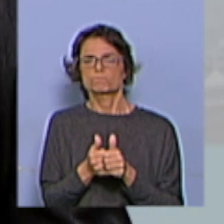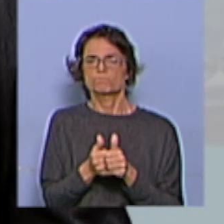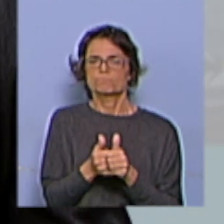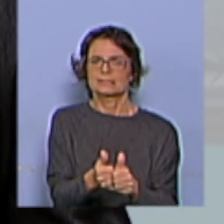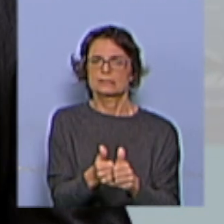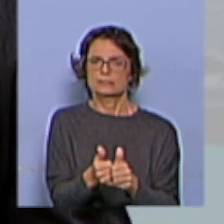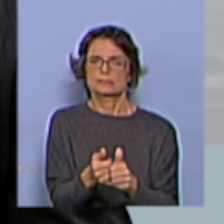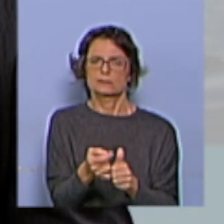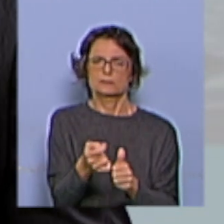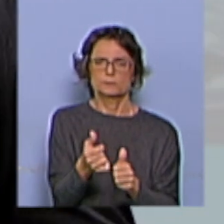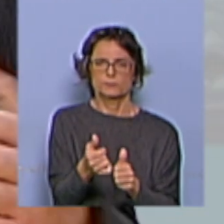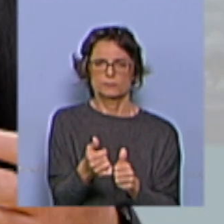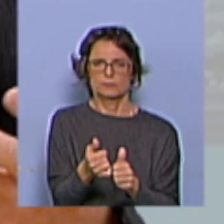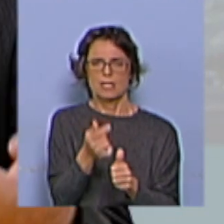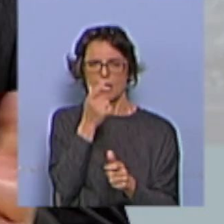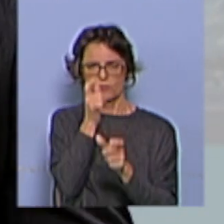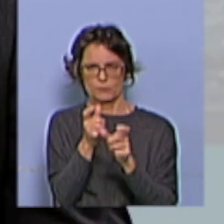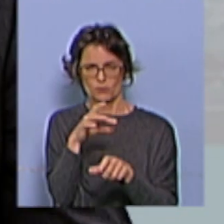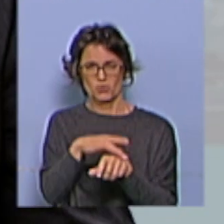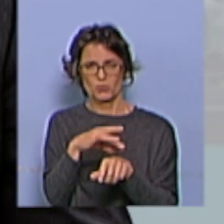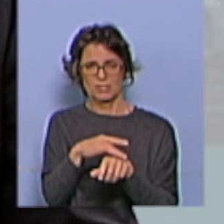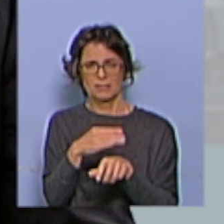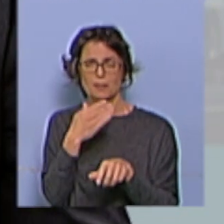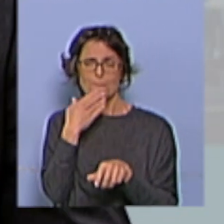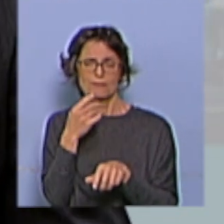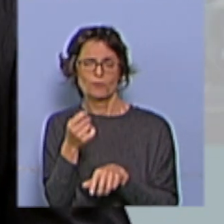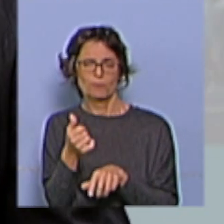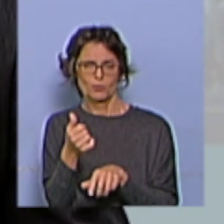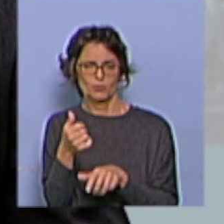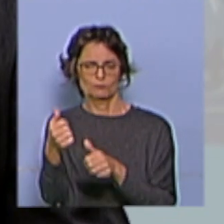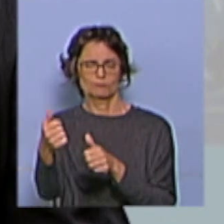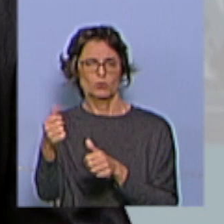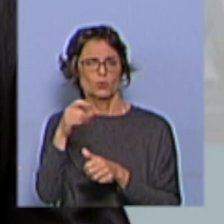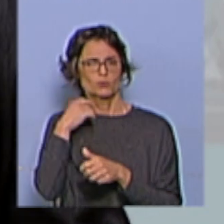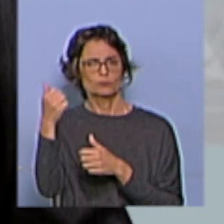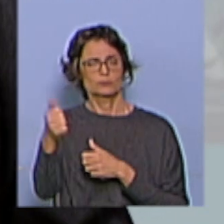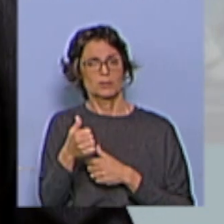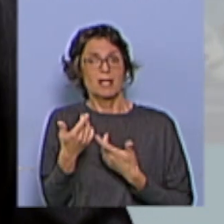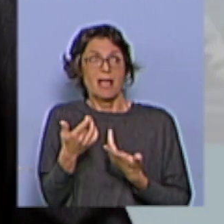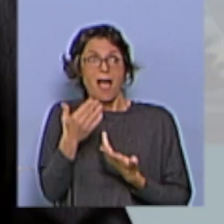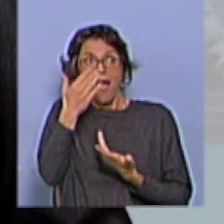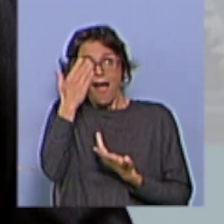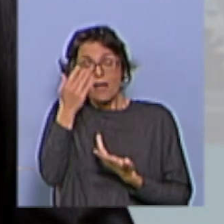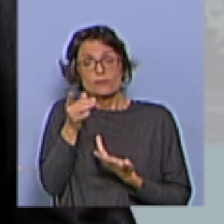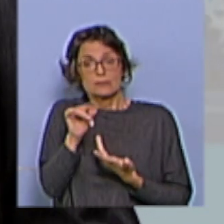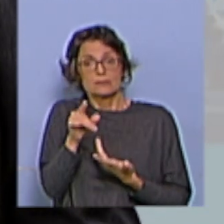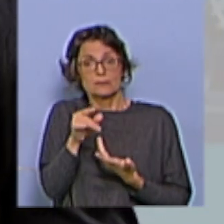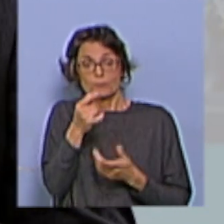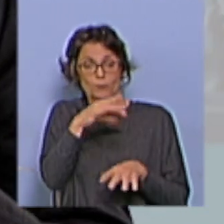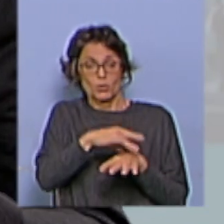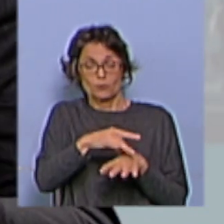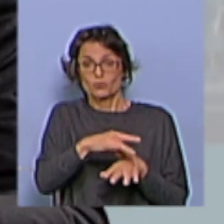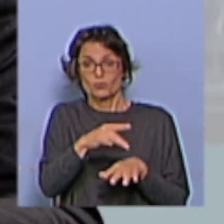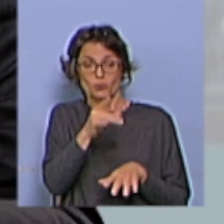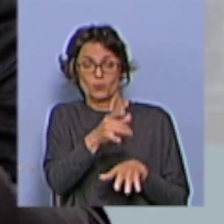poucos, diminuíram bastante. Ou porque, muitas vezes, tivessem pensado os doentes que os capelães não podiam fazer visita, ou